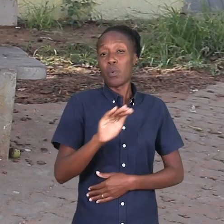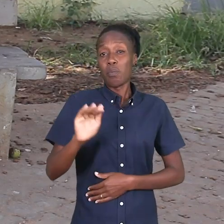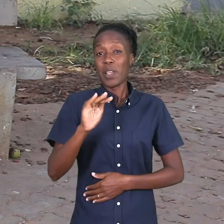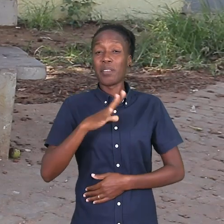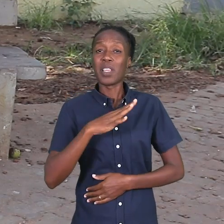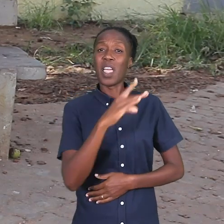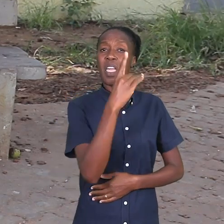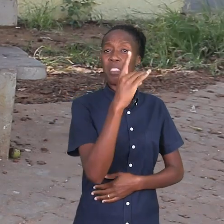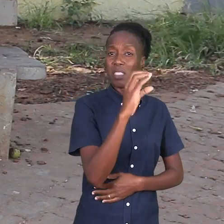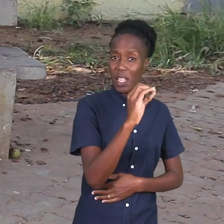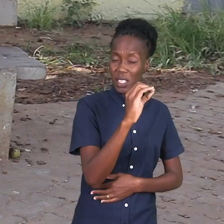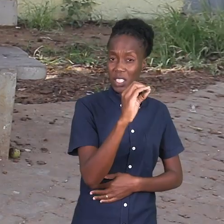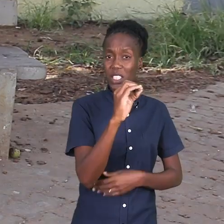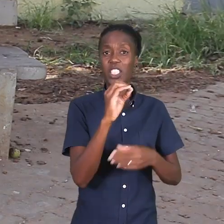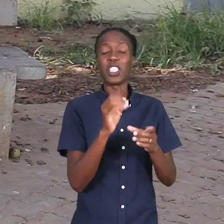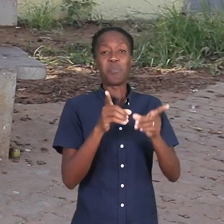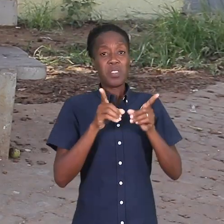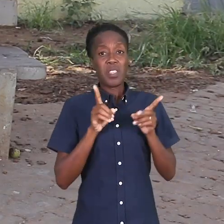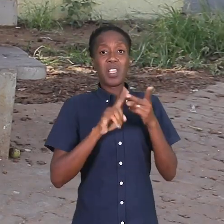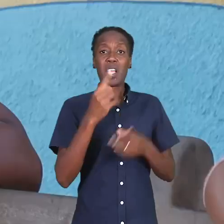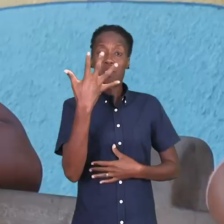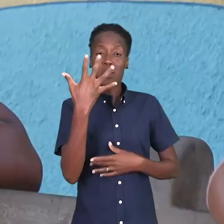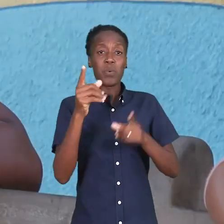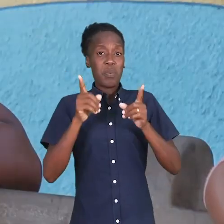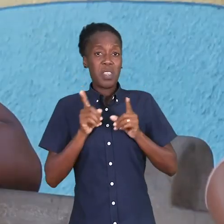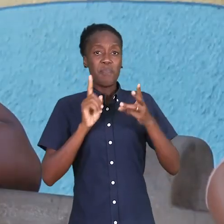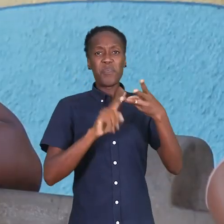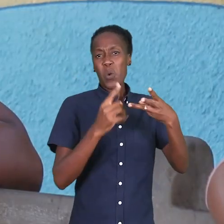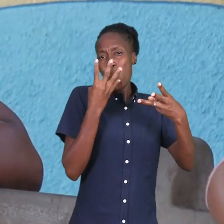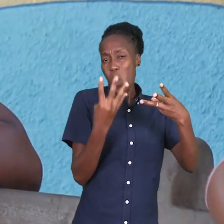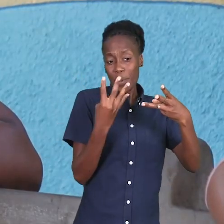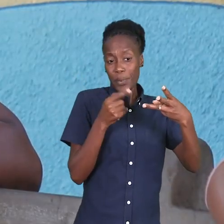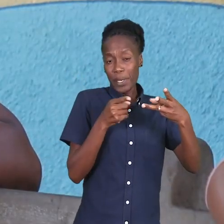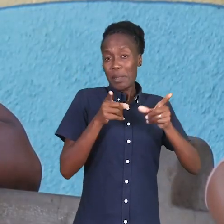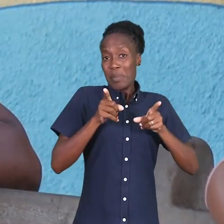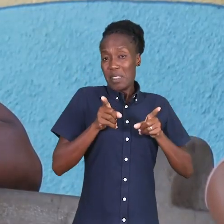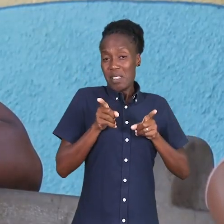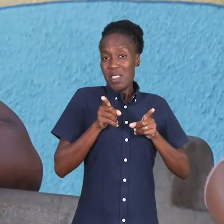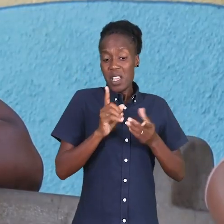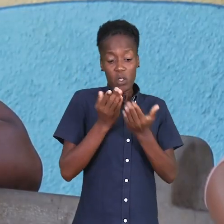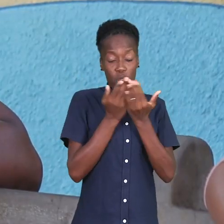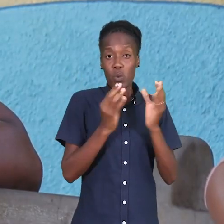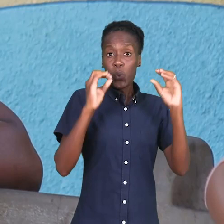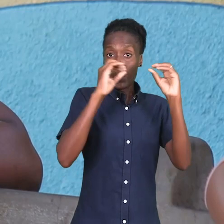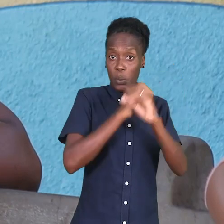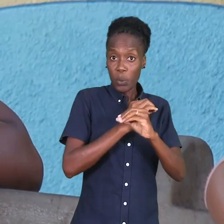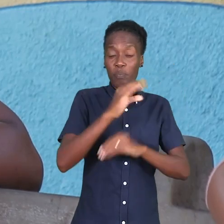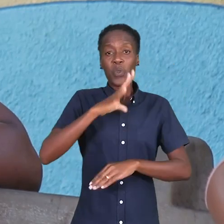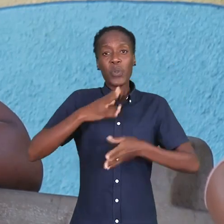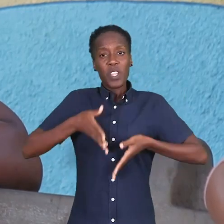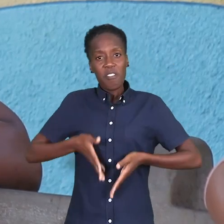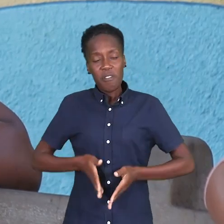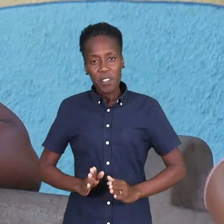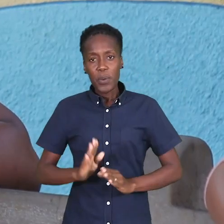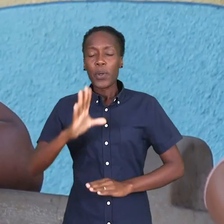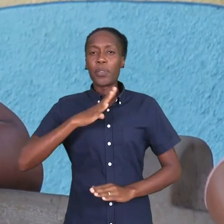encontramos num bairro como esse, por exemplo, encontramos 10 a 5 raparigas, no meio delas, 4 não estudam. Ou já